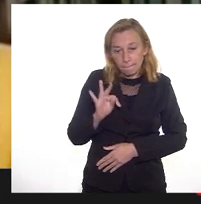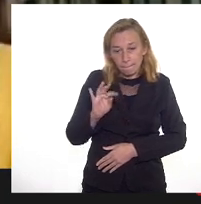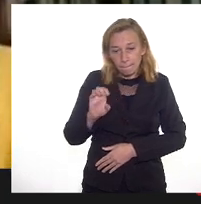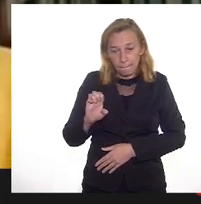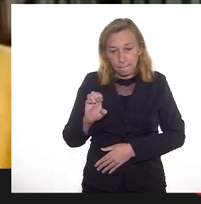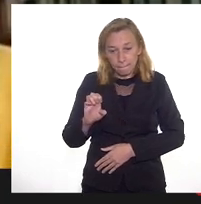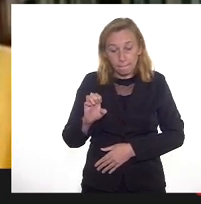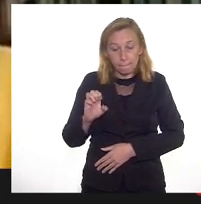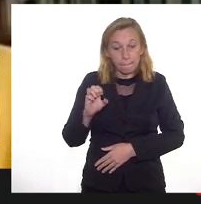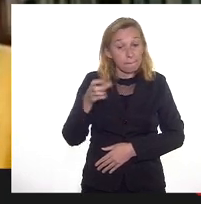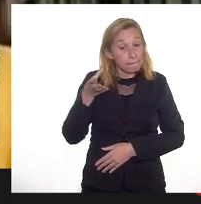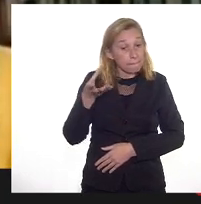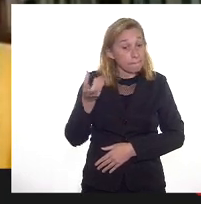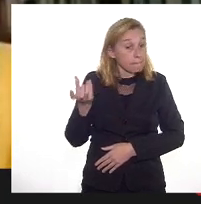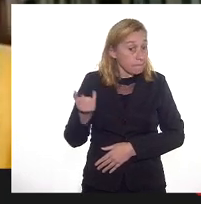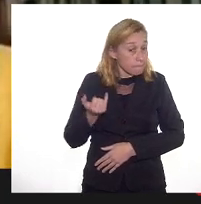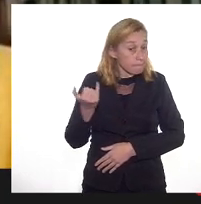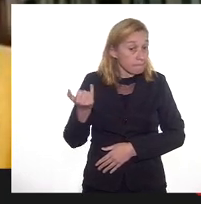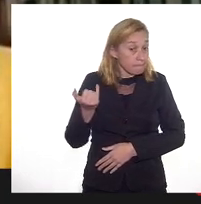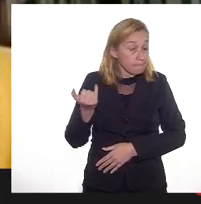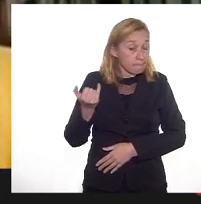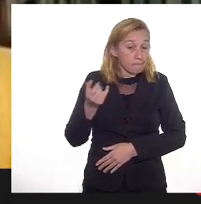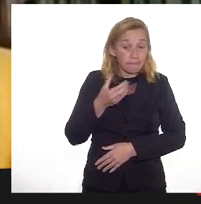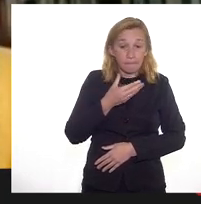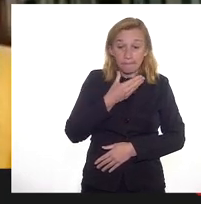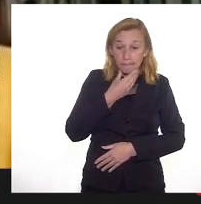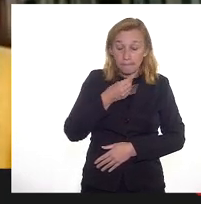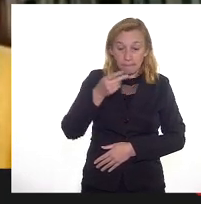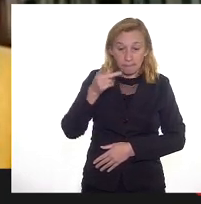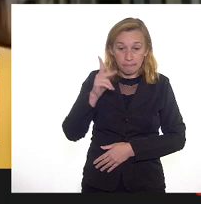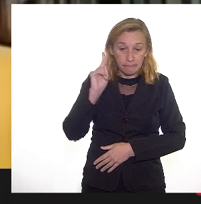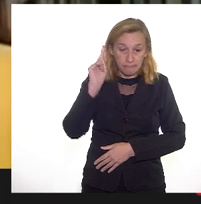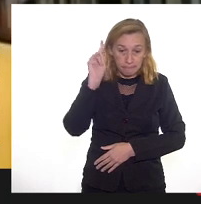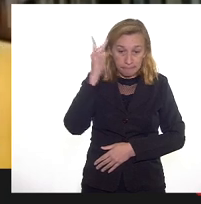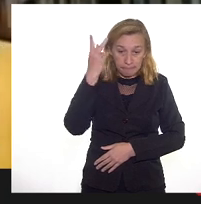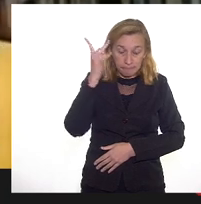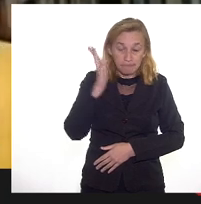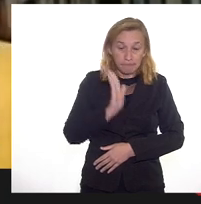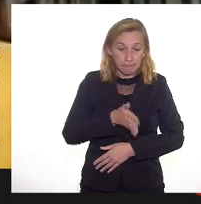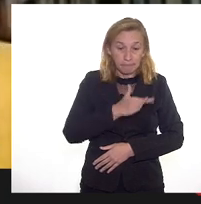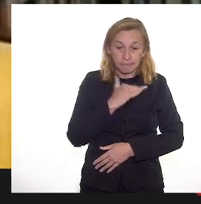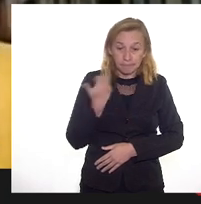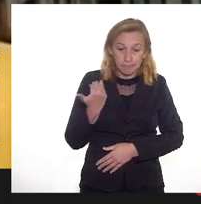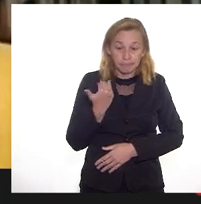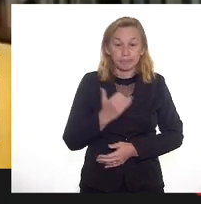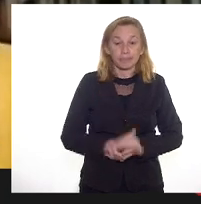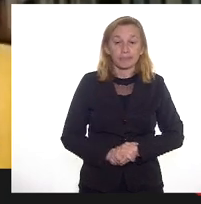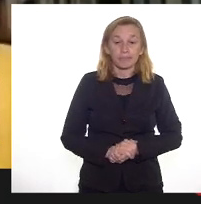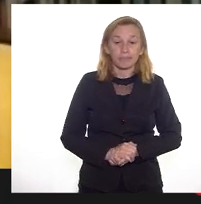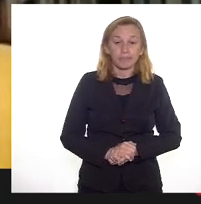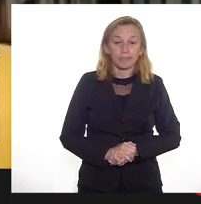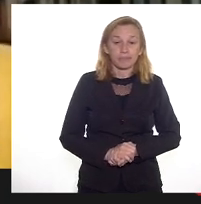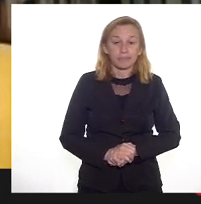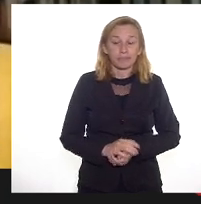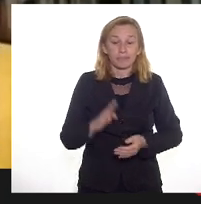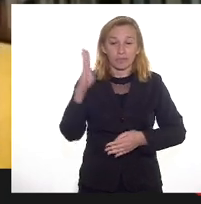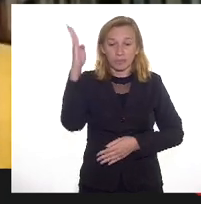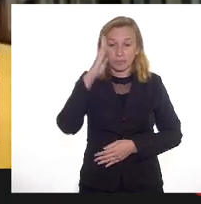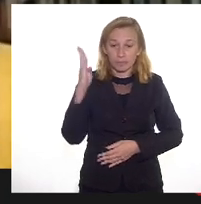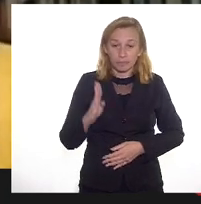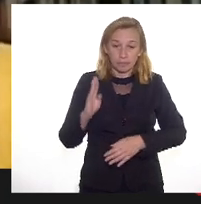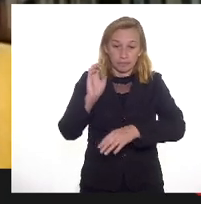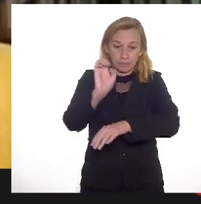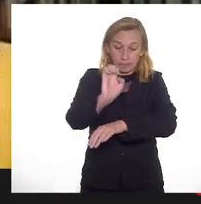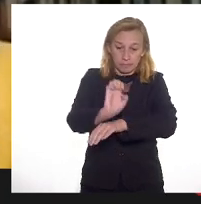muito interessante de um historiador já falecido, que diz que no Brasil o